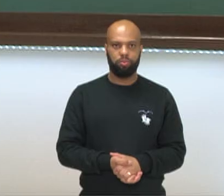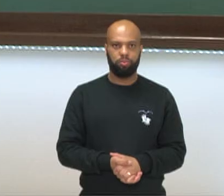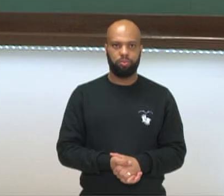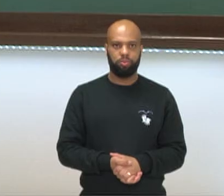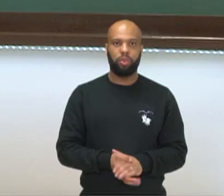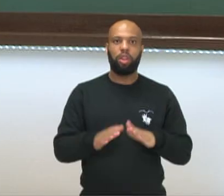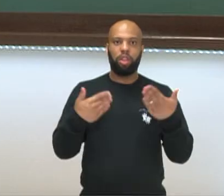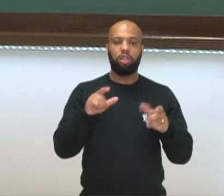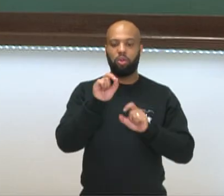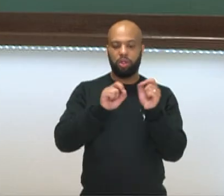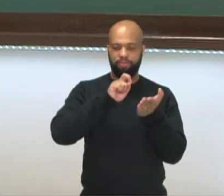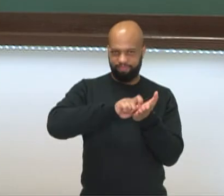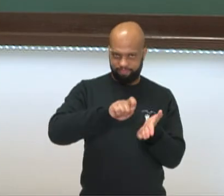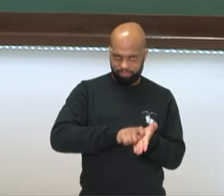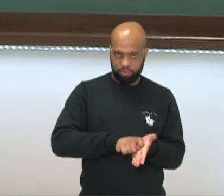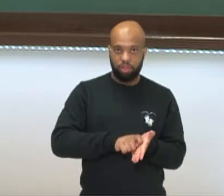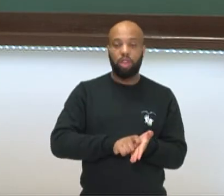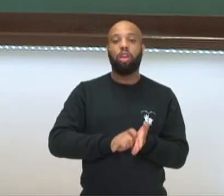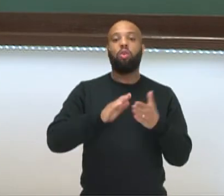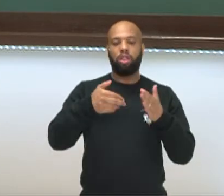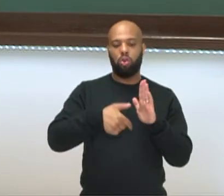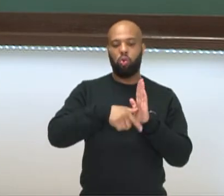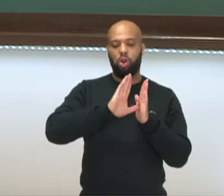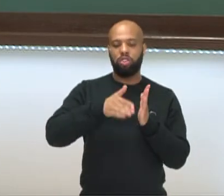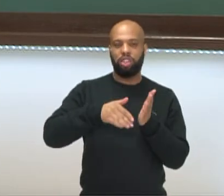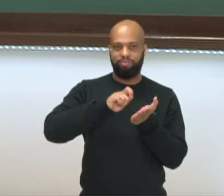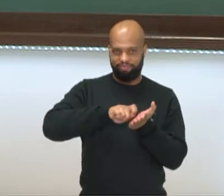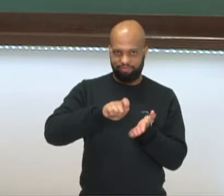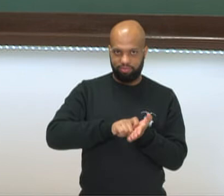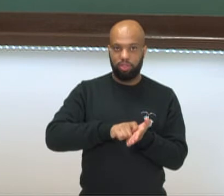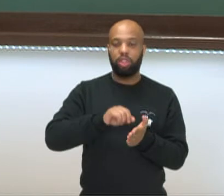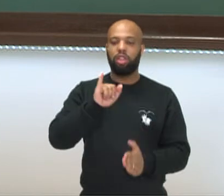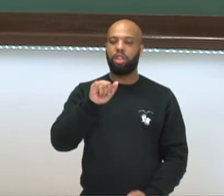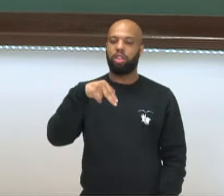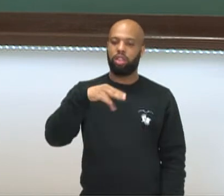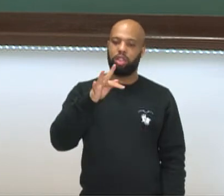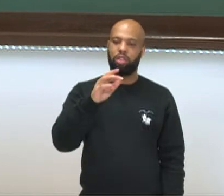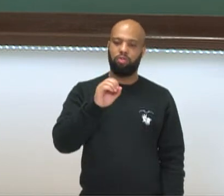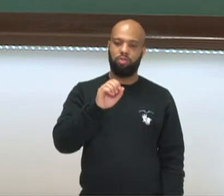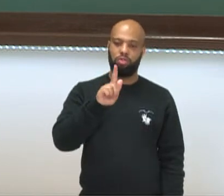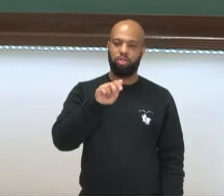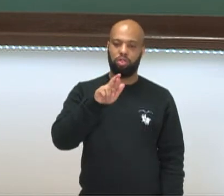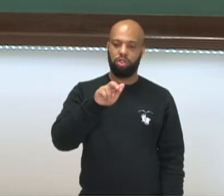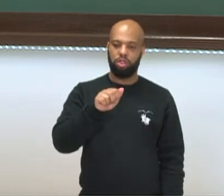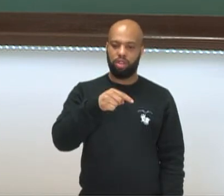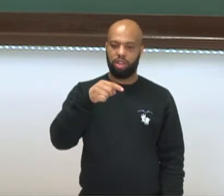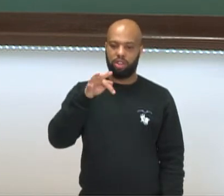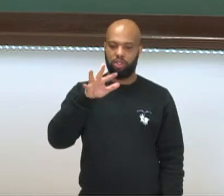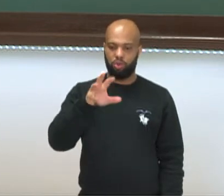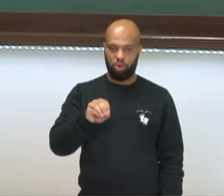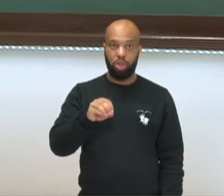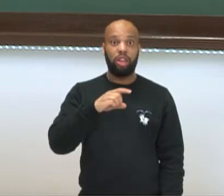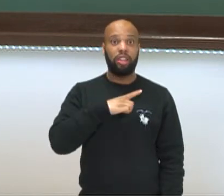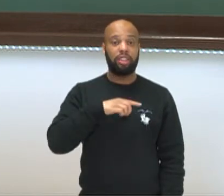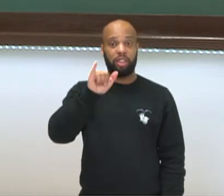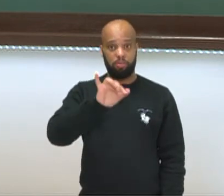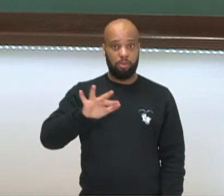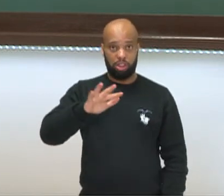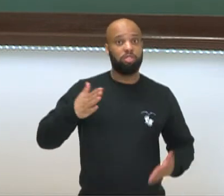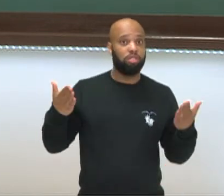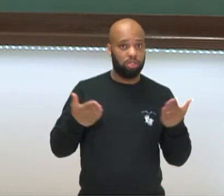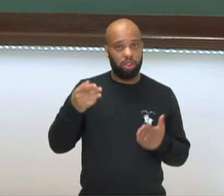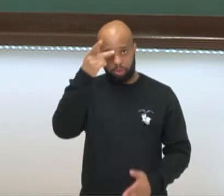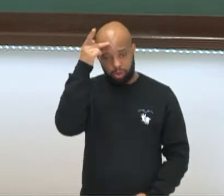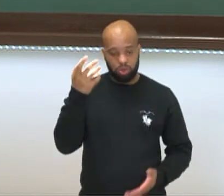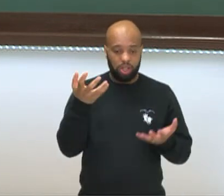E aí, o que você anotou? Lembra que nós falamos agora há pouco que o infográfico tem as imagens e que nos dias atuais as pessoas estão gostando mais